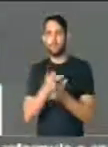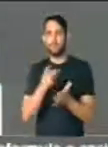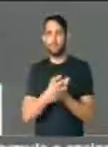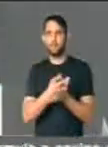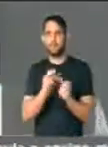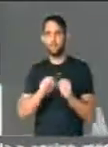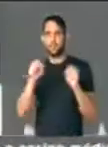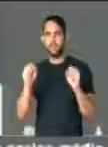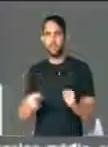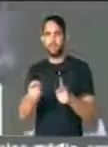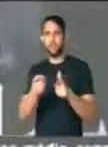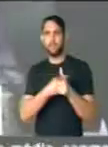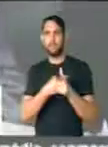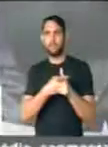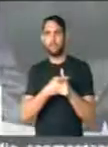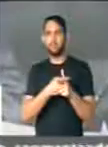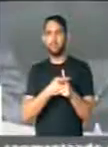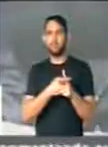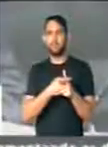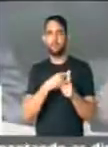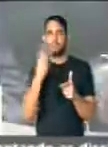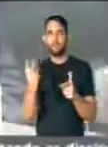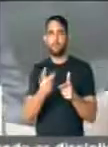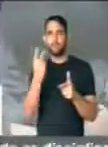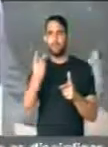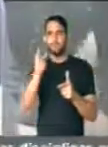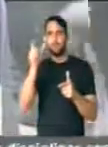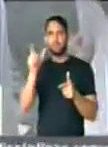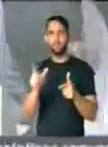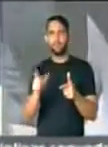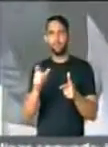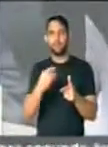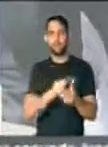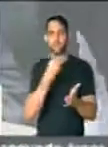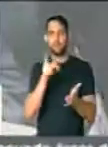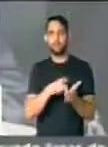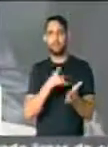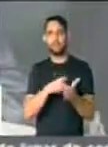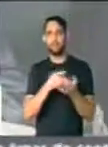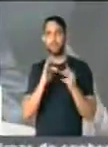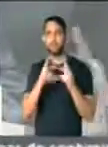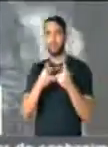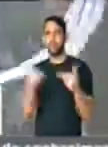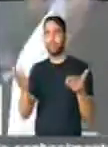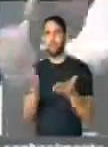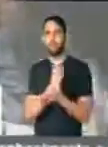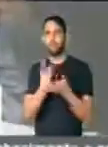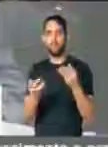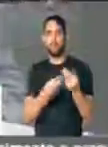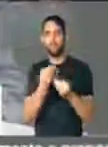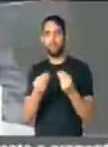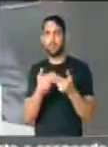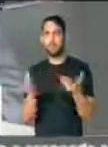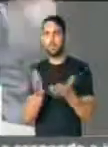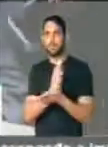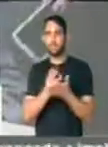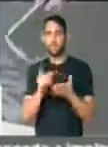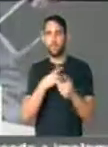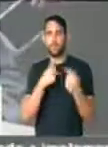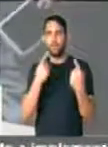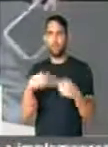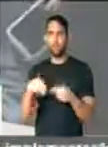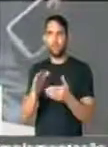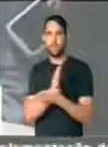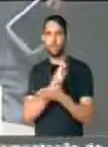mantenha um sistema da dívida valorizando exatamente todo um